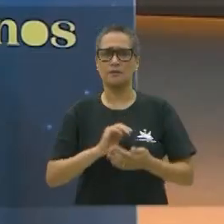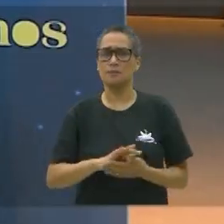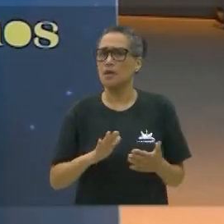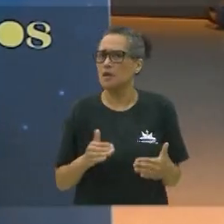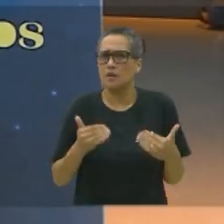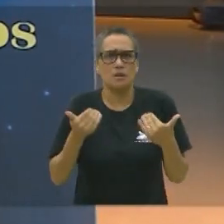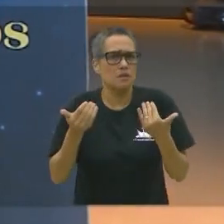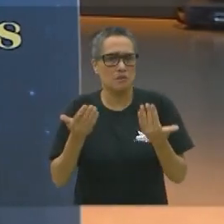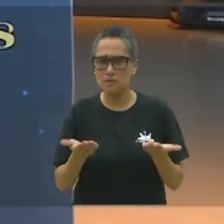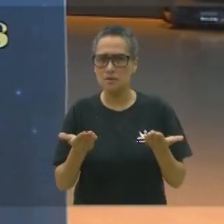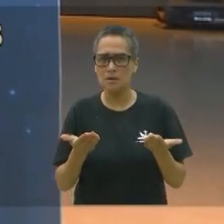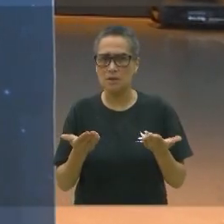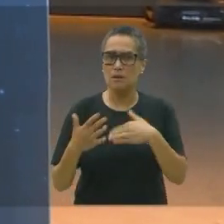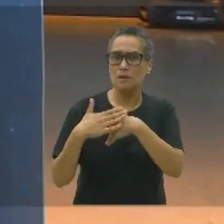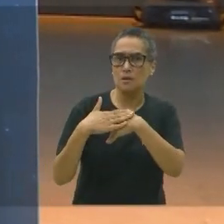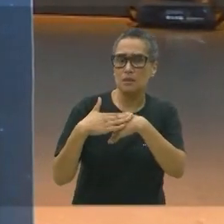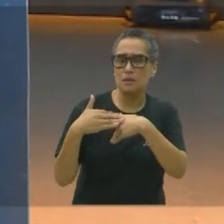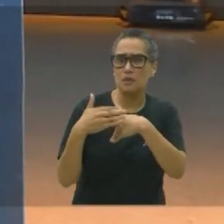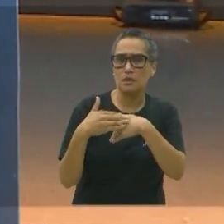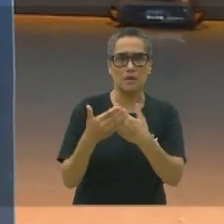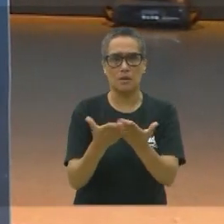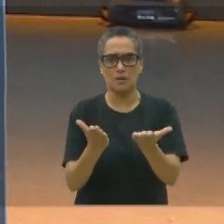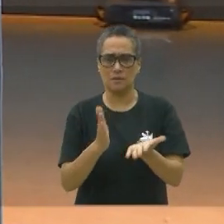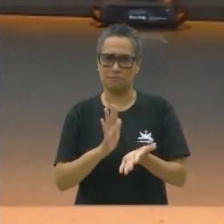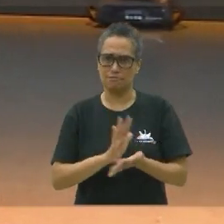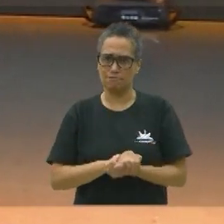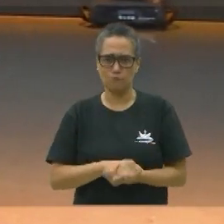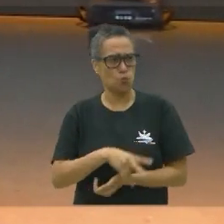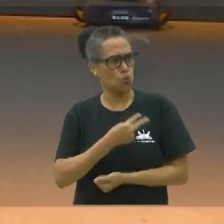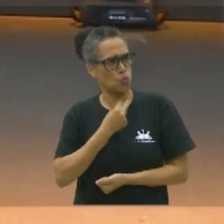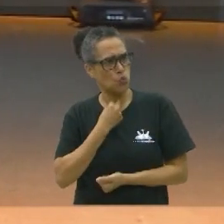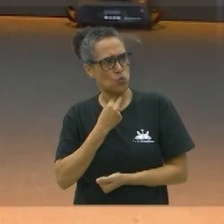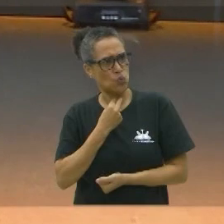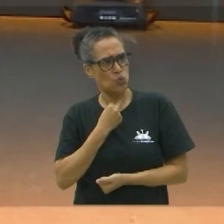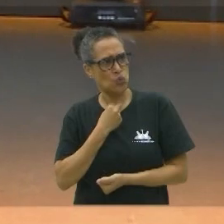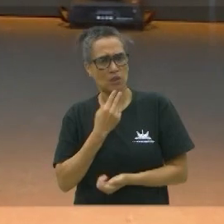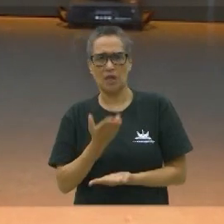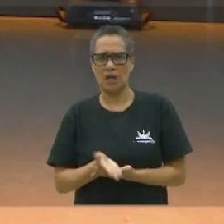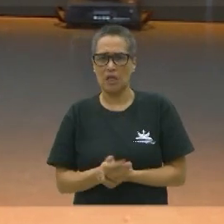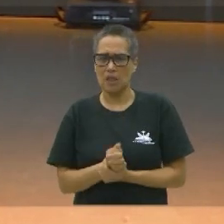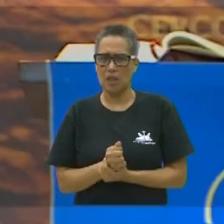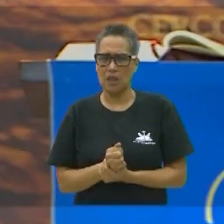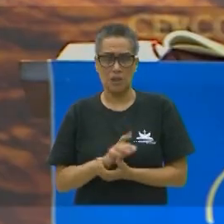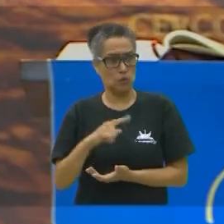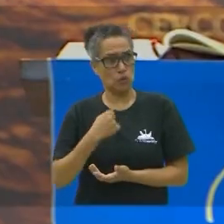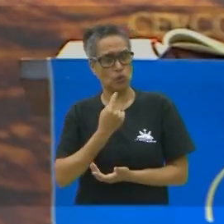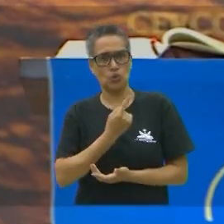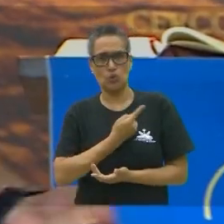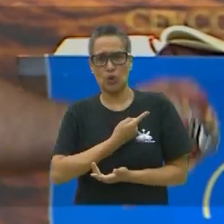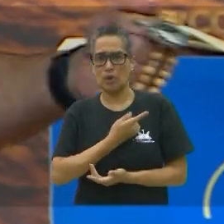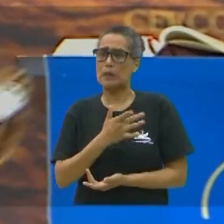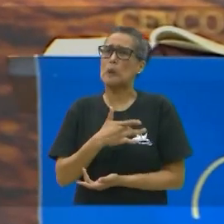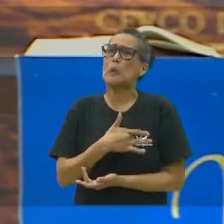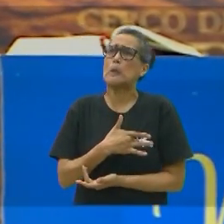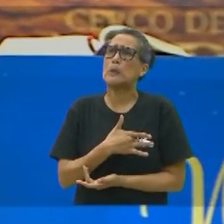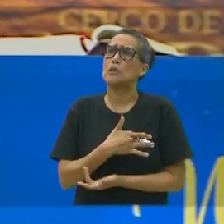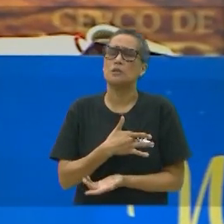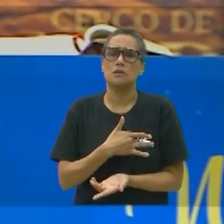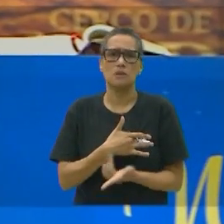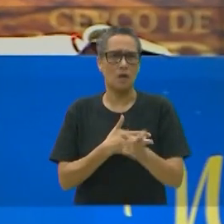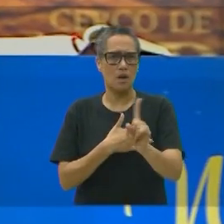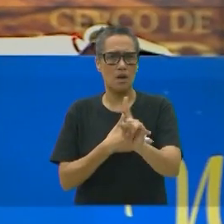Então, meu querido e minha querida, não dá para nós ficarmos nos colocando no lugar de coitados.